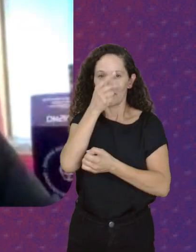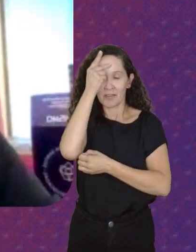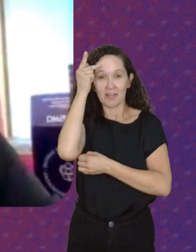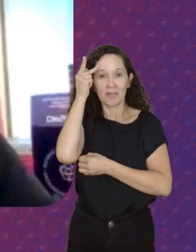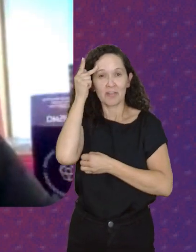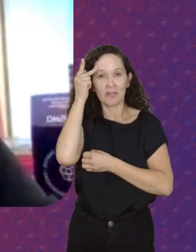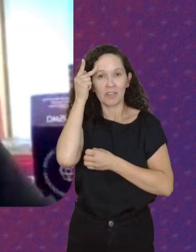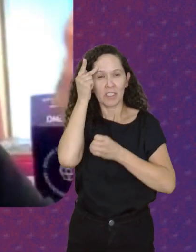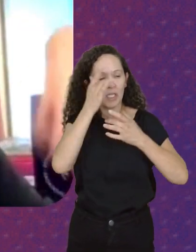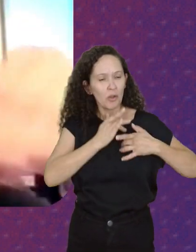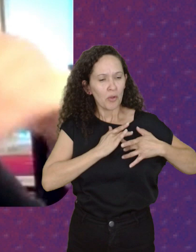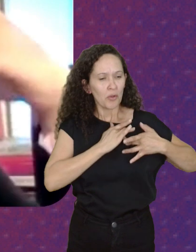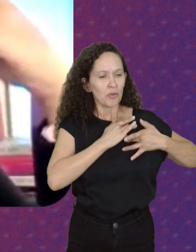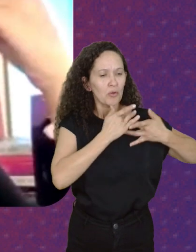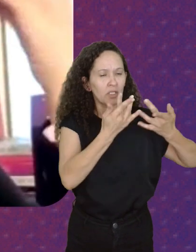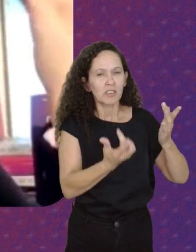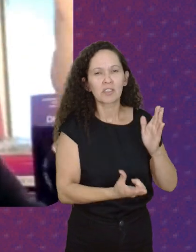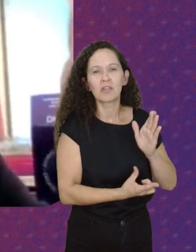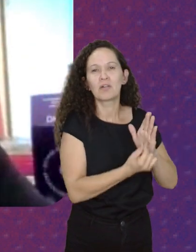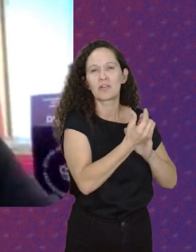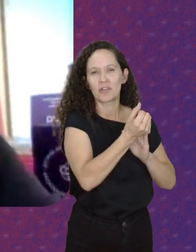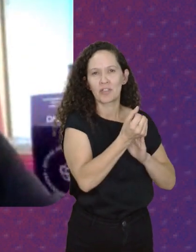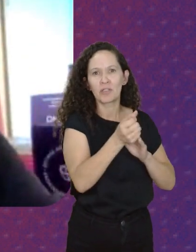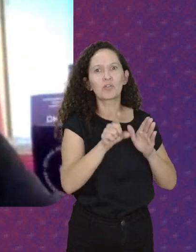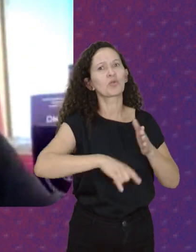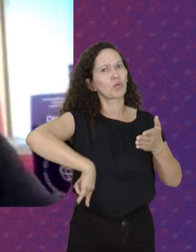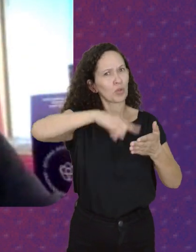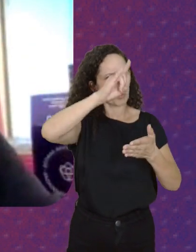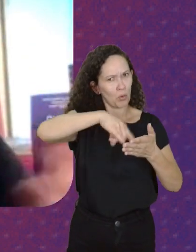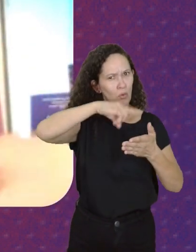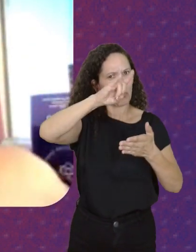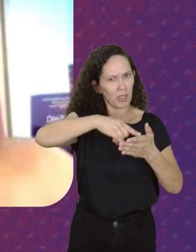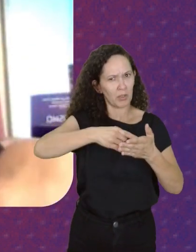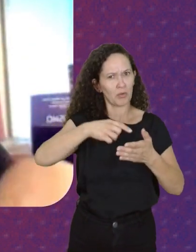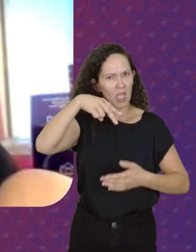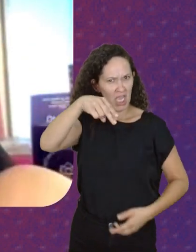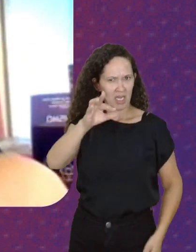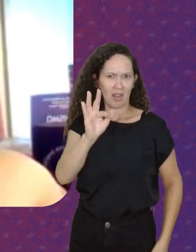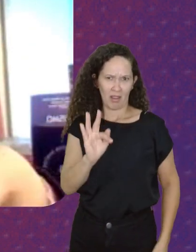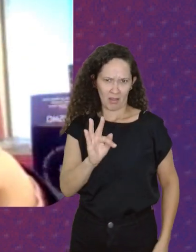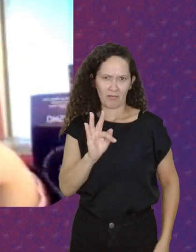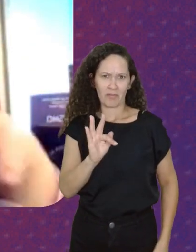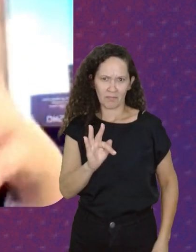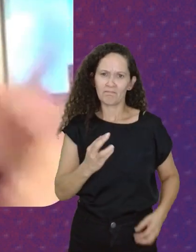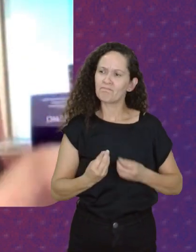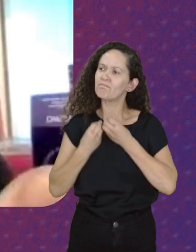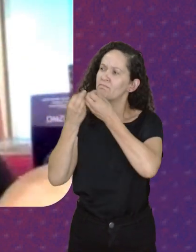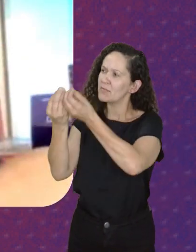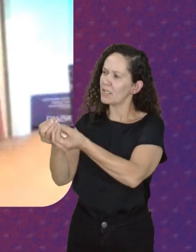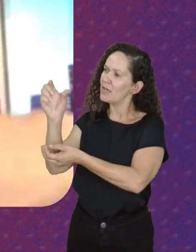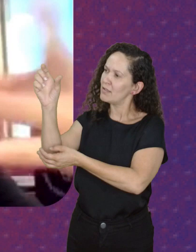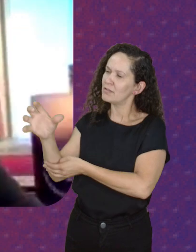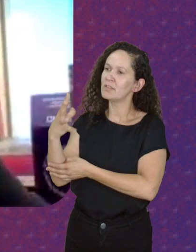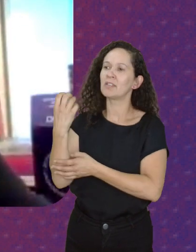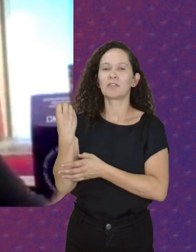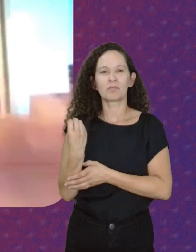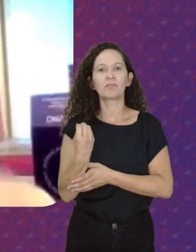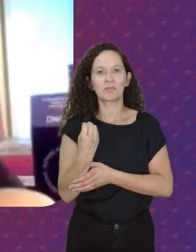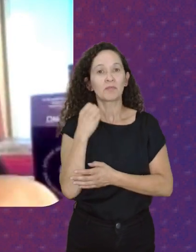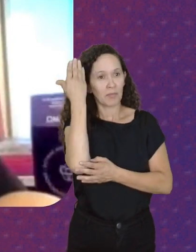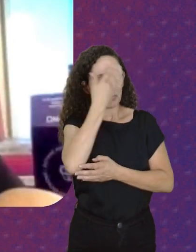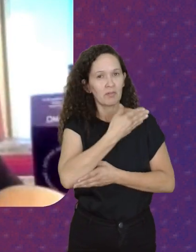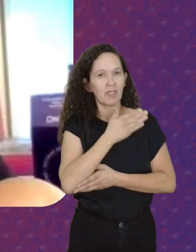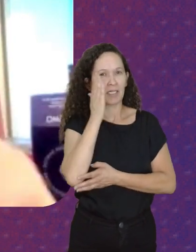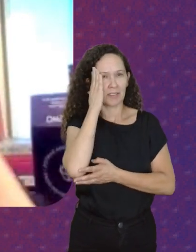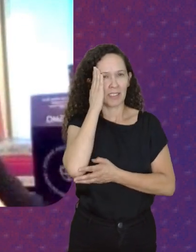doação para a sua candidatura, elas vão emitir recibos para essas pessoas que vão fazer as doações, né, para as pessoas físicas, vocês sabem que só pessoas